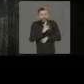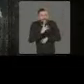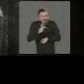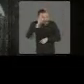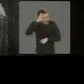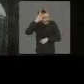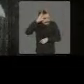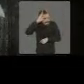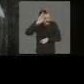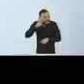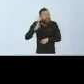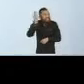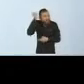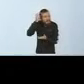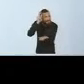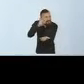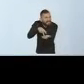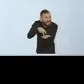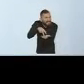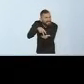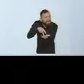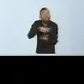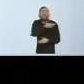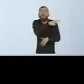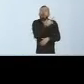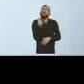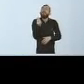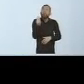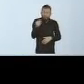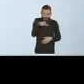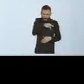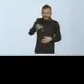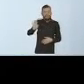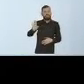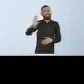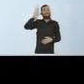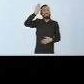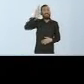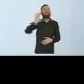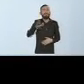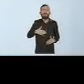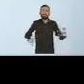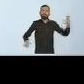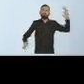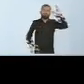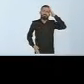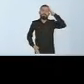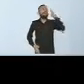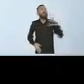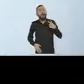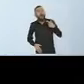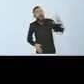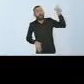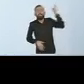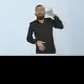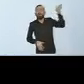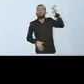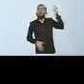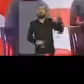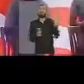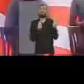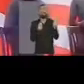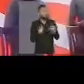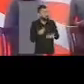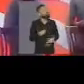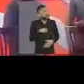sabe quem é Jair Bolsonaro? Sabe mesmo? O que faz um candidato a presidente do Brasil bater continência para a bandeira de uma nação